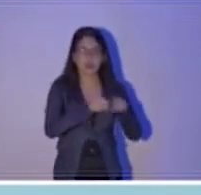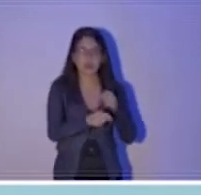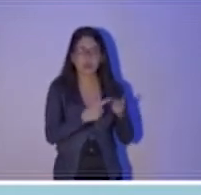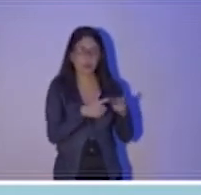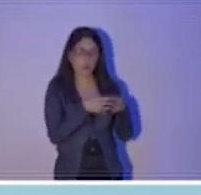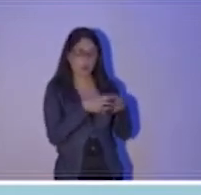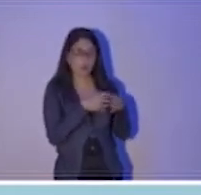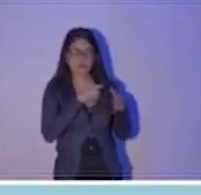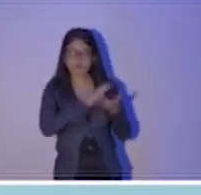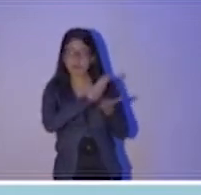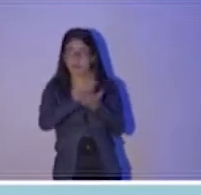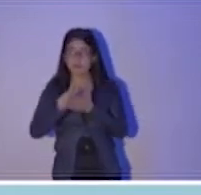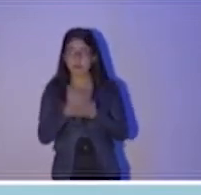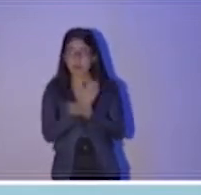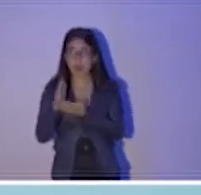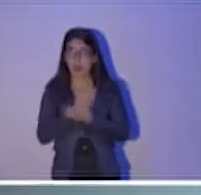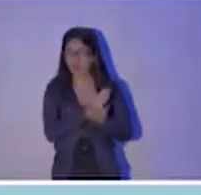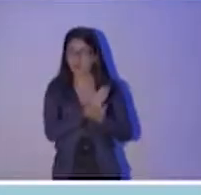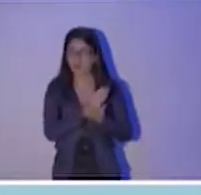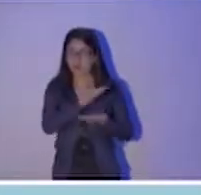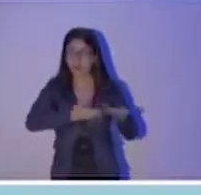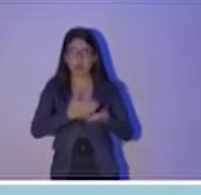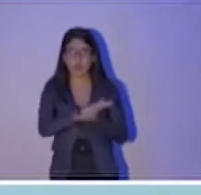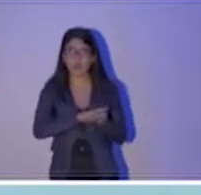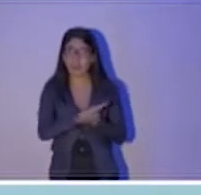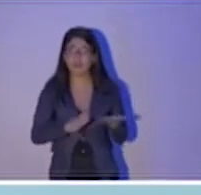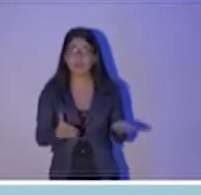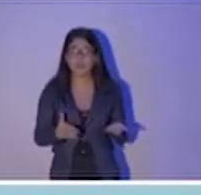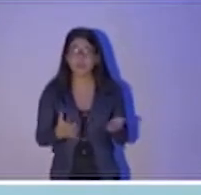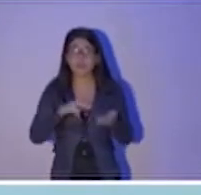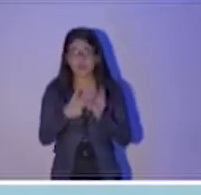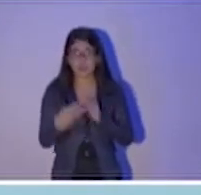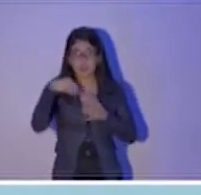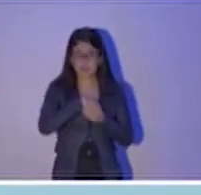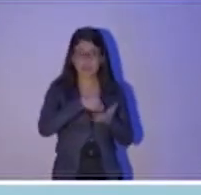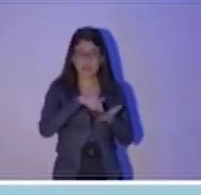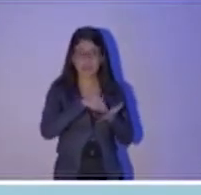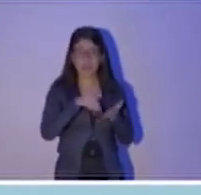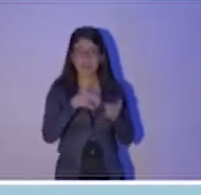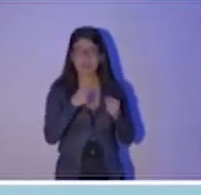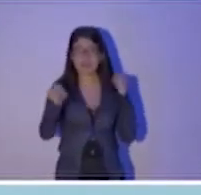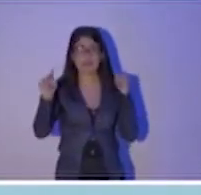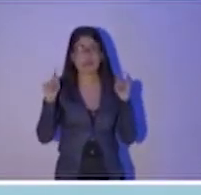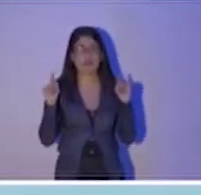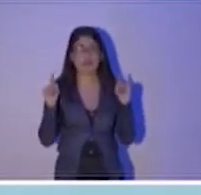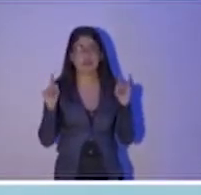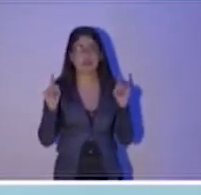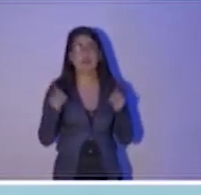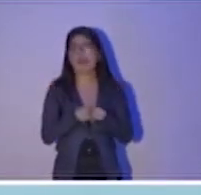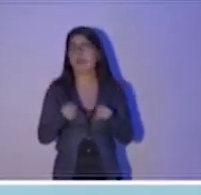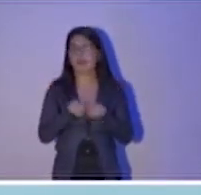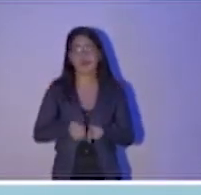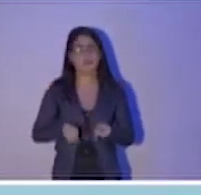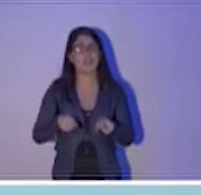que isso leve a alguma incoerência na secretaria. Na escola, quando os professores do